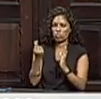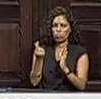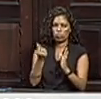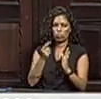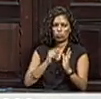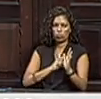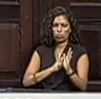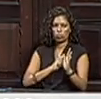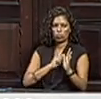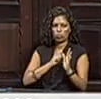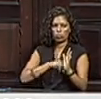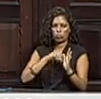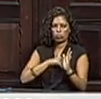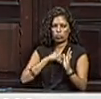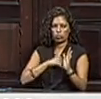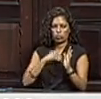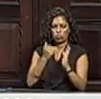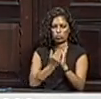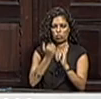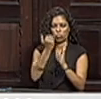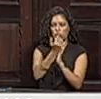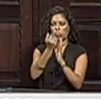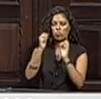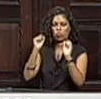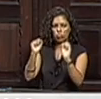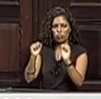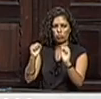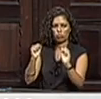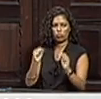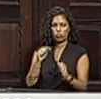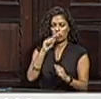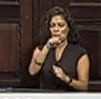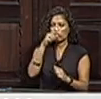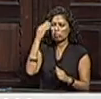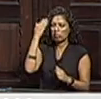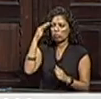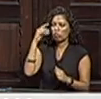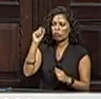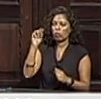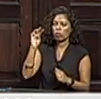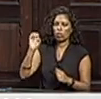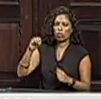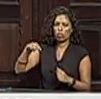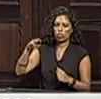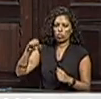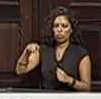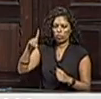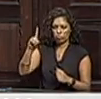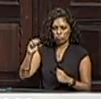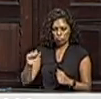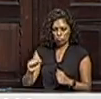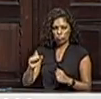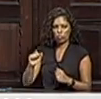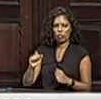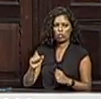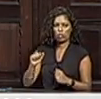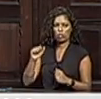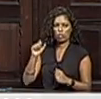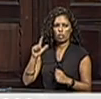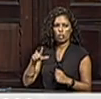rebaixar. Logo, nós entendemos que a emenda defendida na tribuna pelo deputado Paulo Ramos, ela